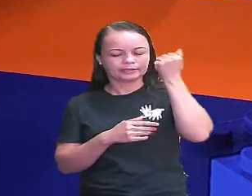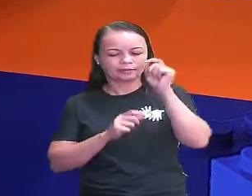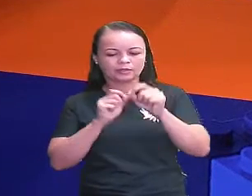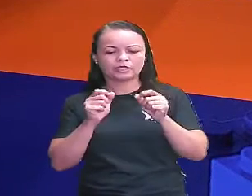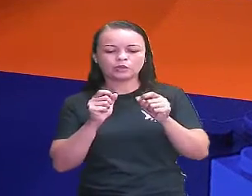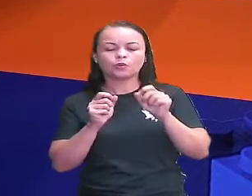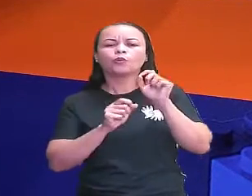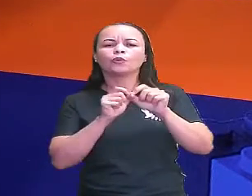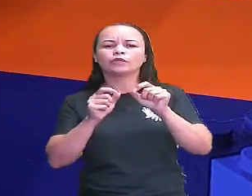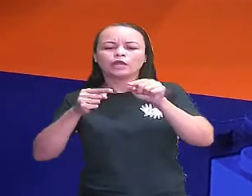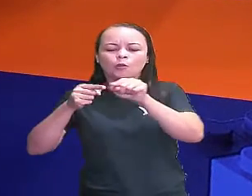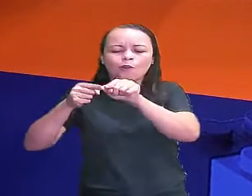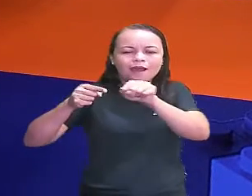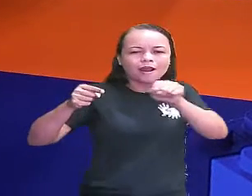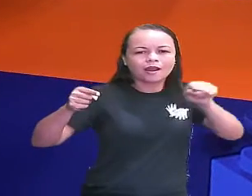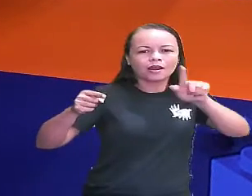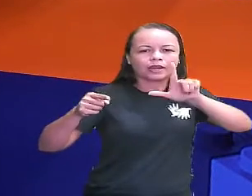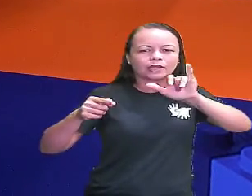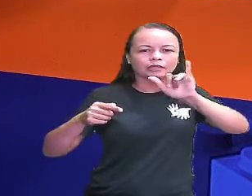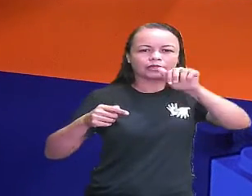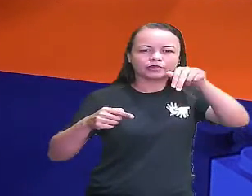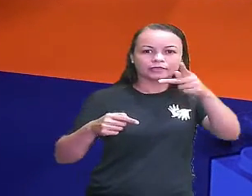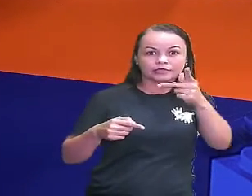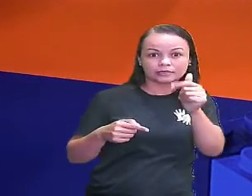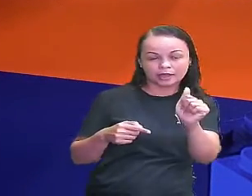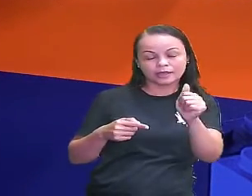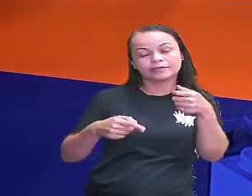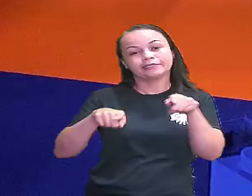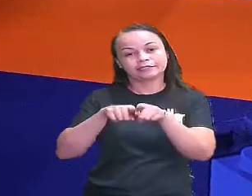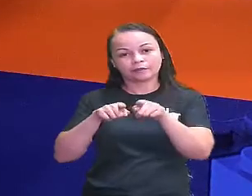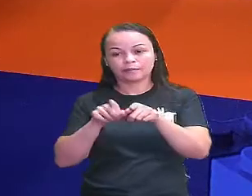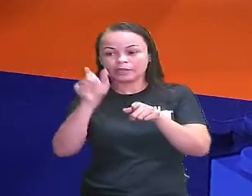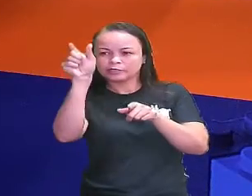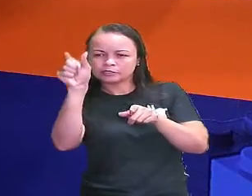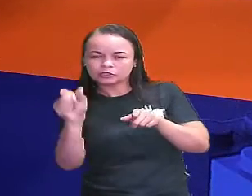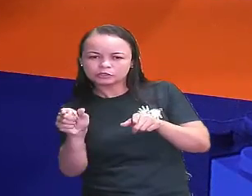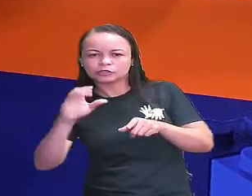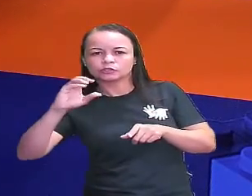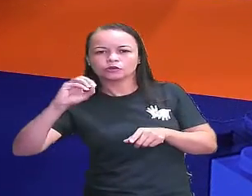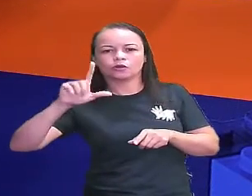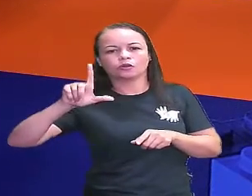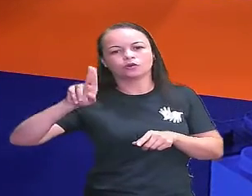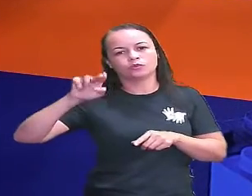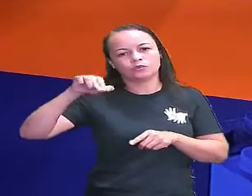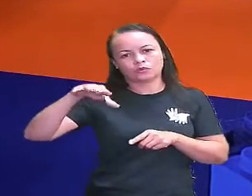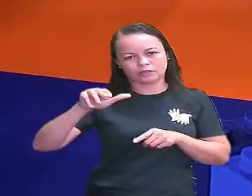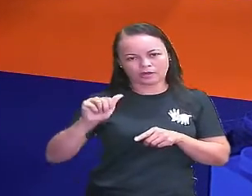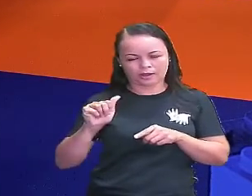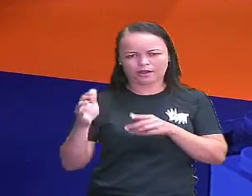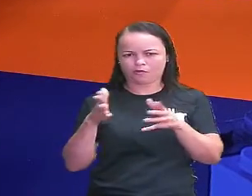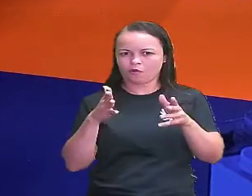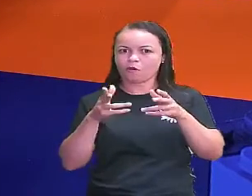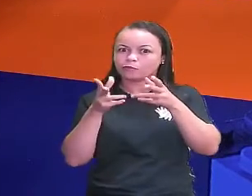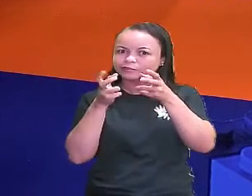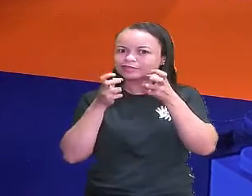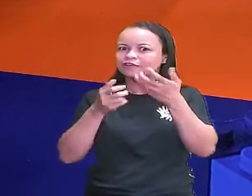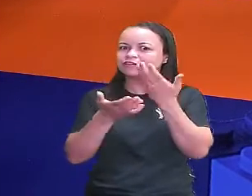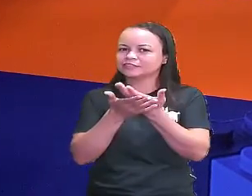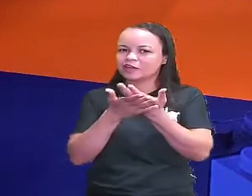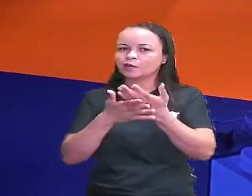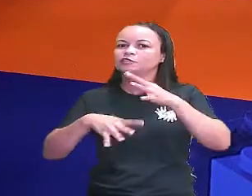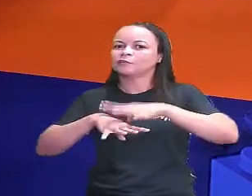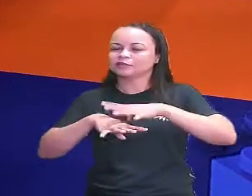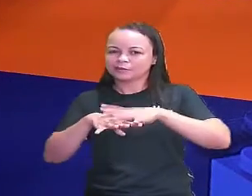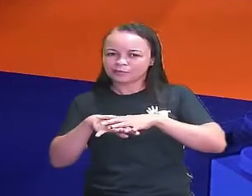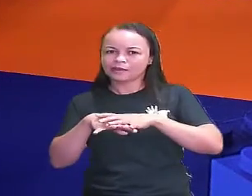uma coluna, tá certo? Olha as aulas de matemática aí, tá? Geometria, olha aí, ó,